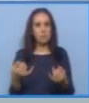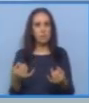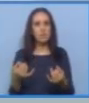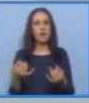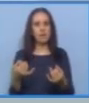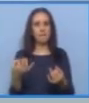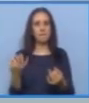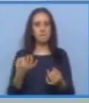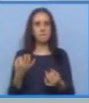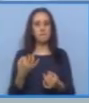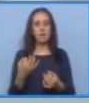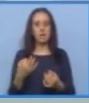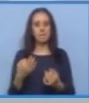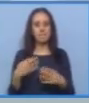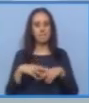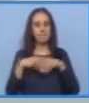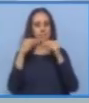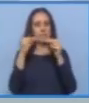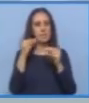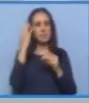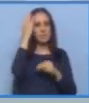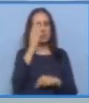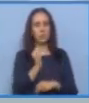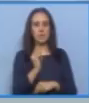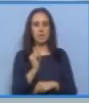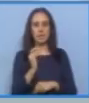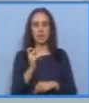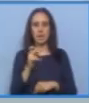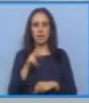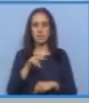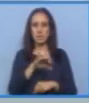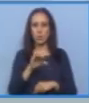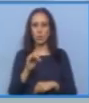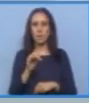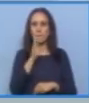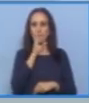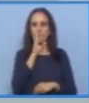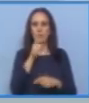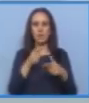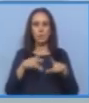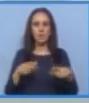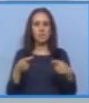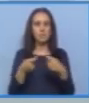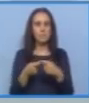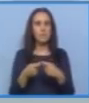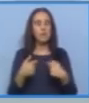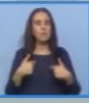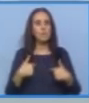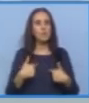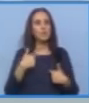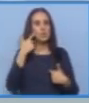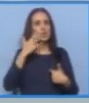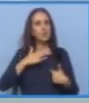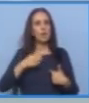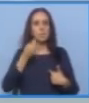até chegar aos exercícios espirituais de Santo Inácio, e me identificar muitíssimo com aquela linguagem que tinha a ver com aquela que eu já ia usando um